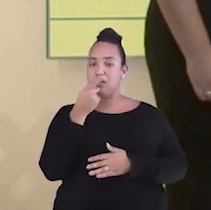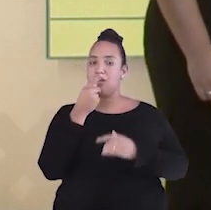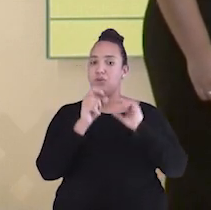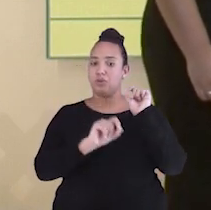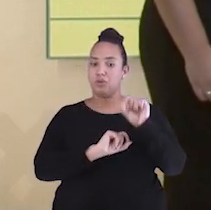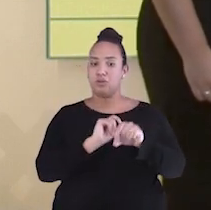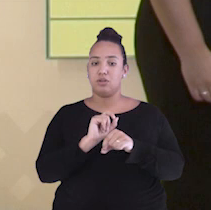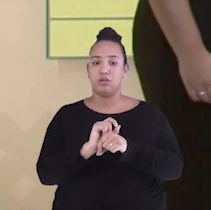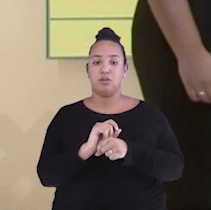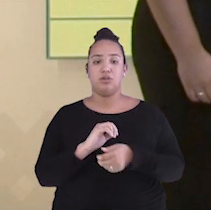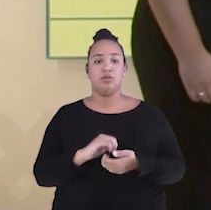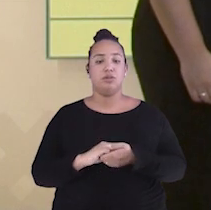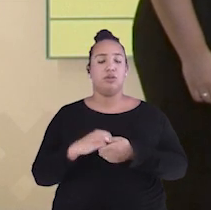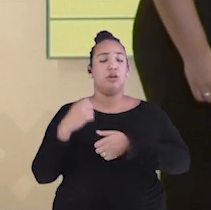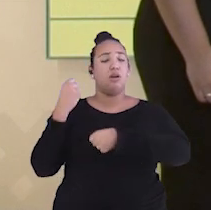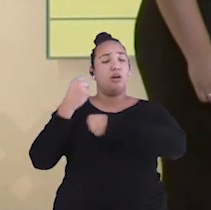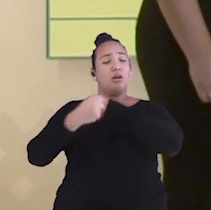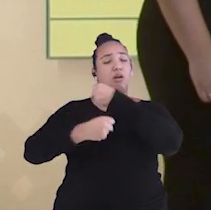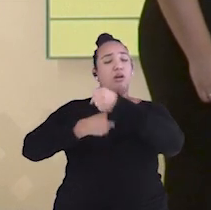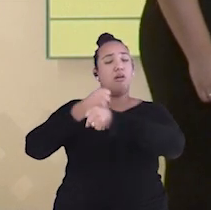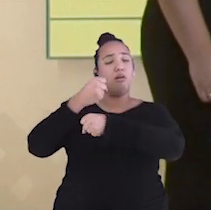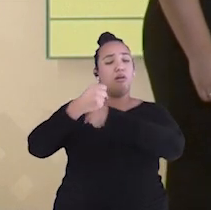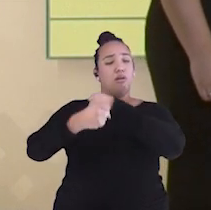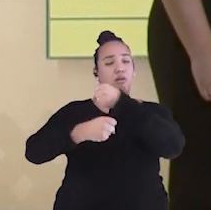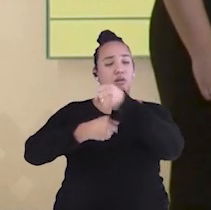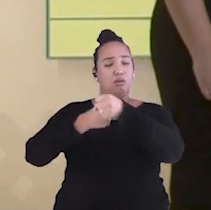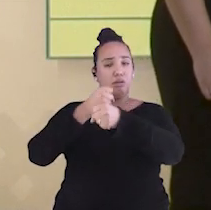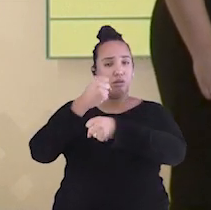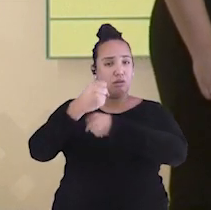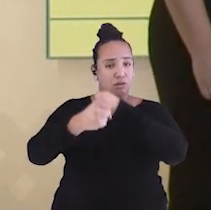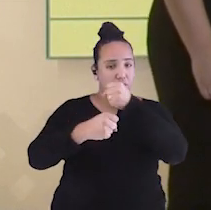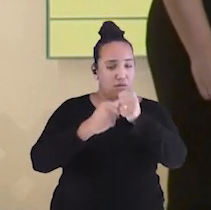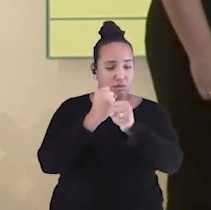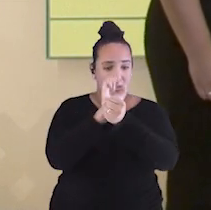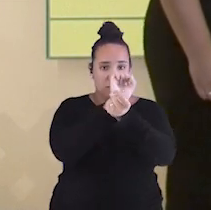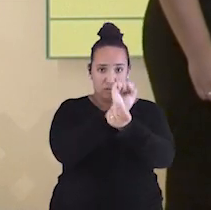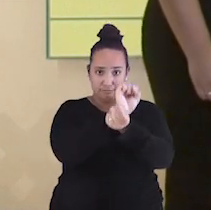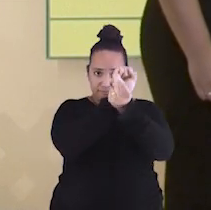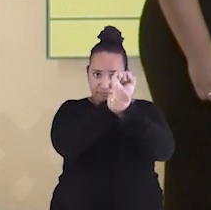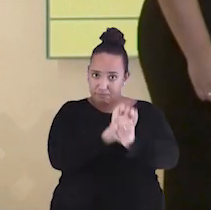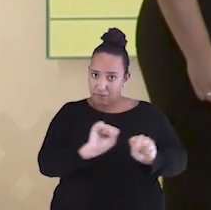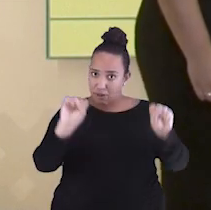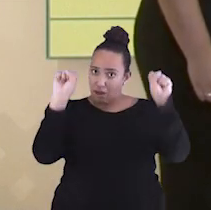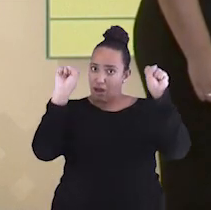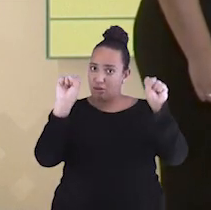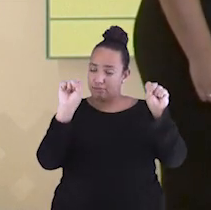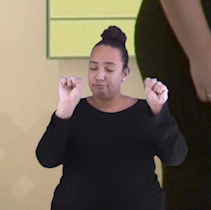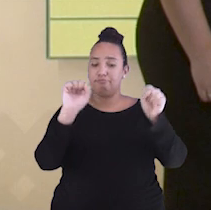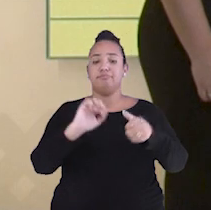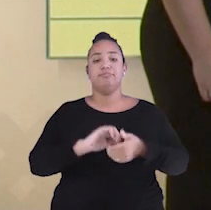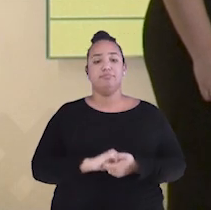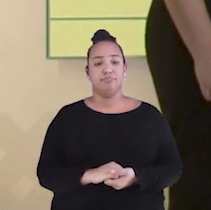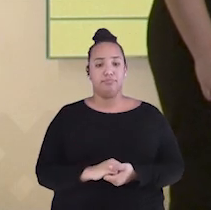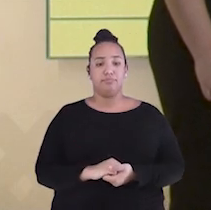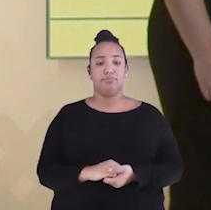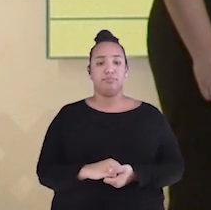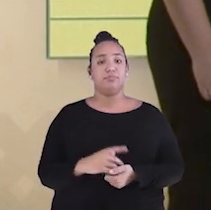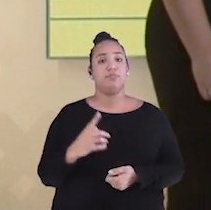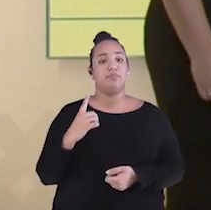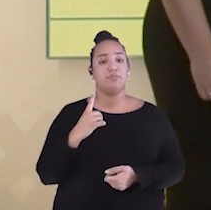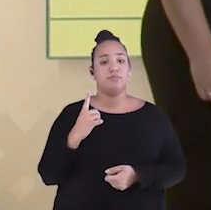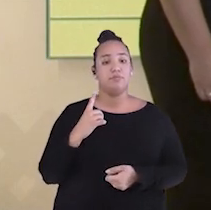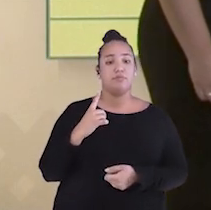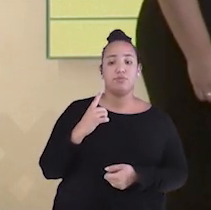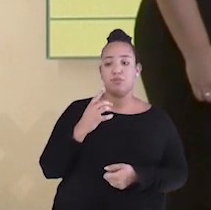depois de muitos e muitos anos após a abolição da escravatura, alguns